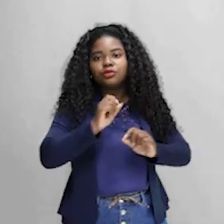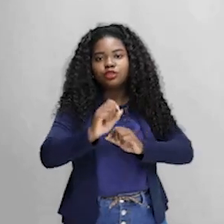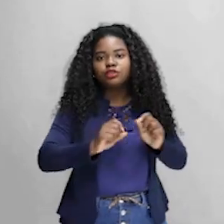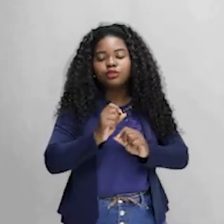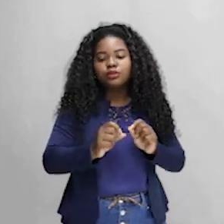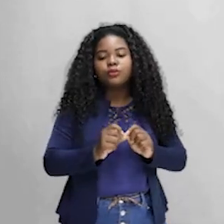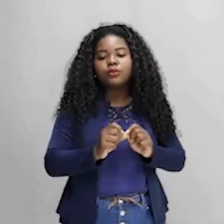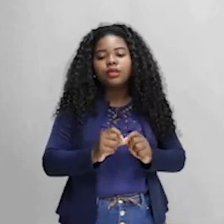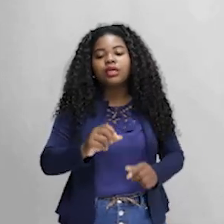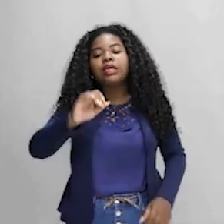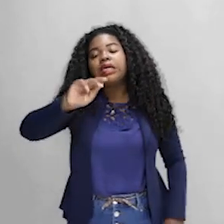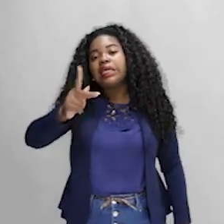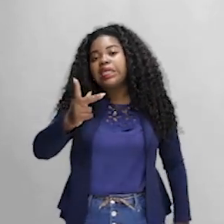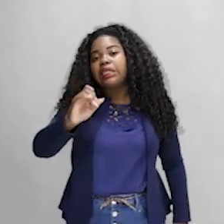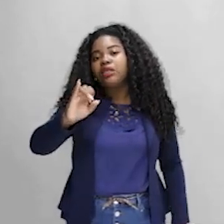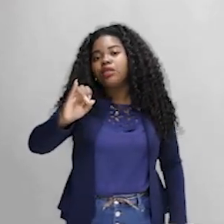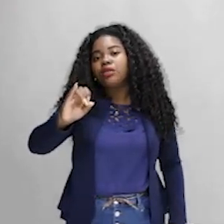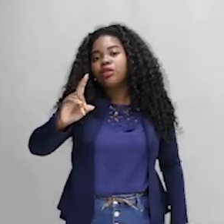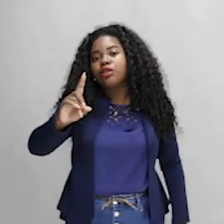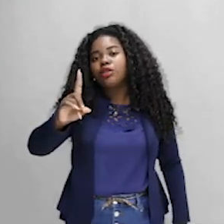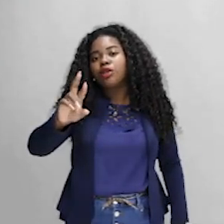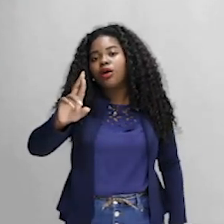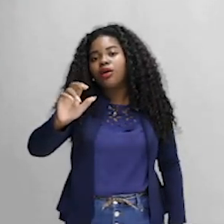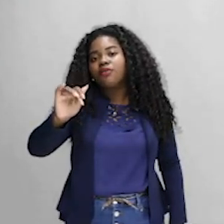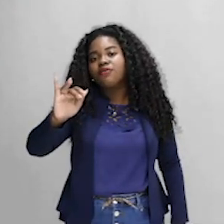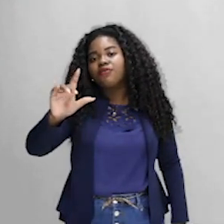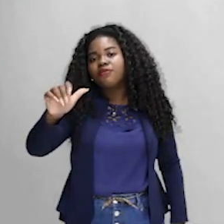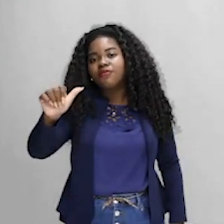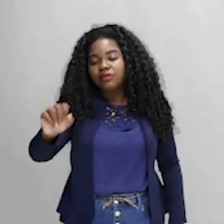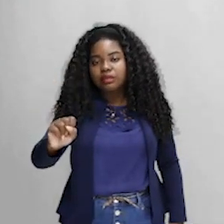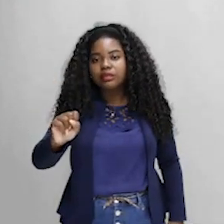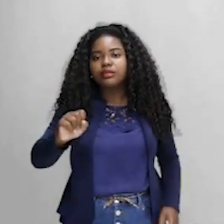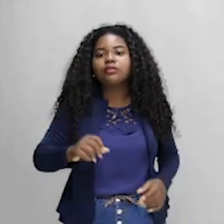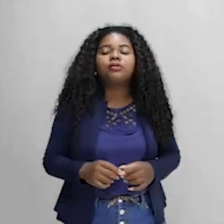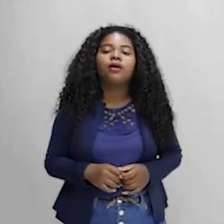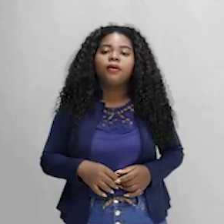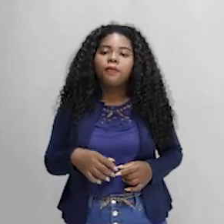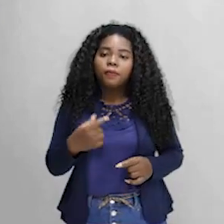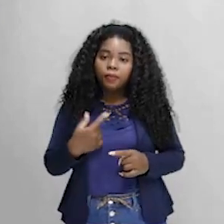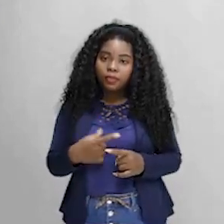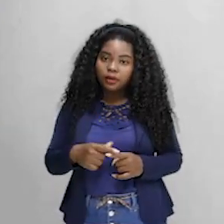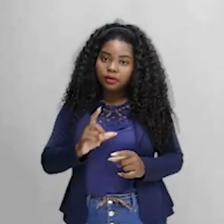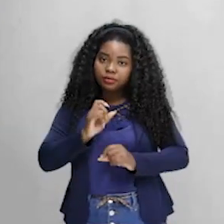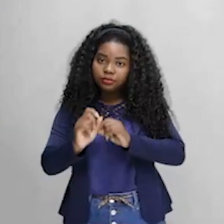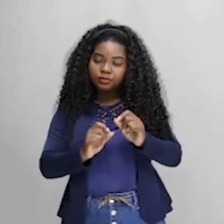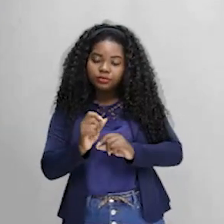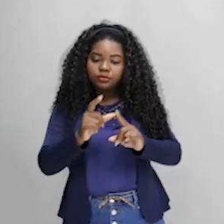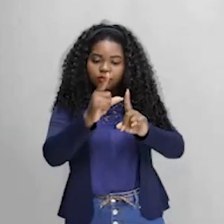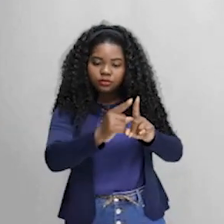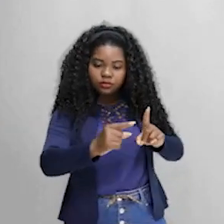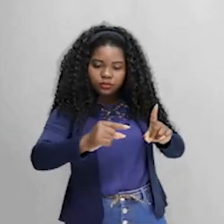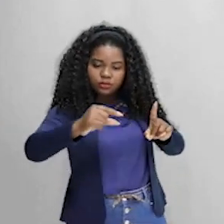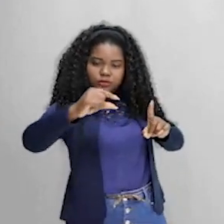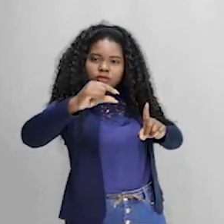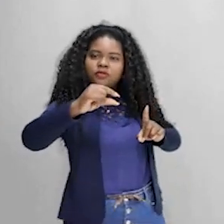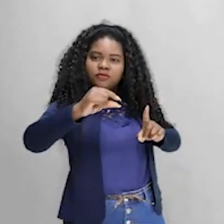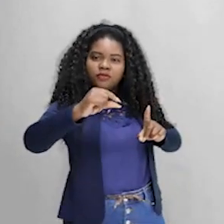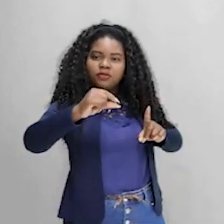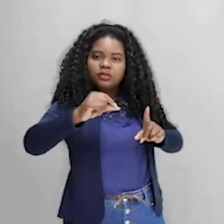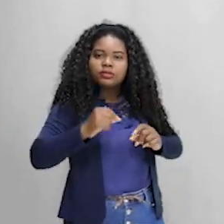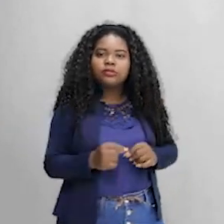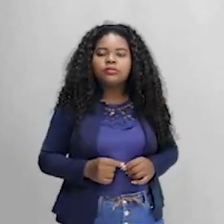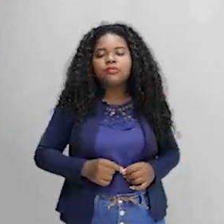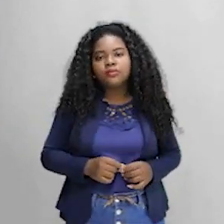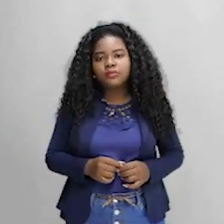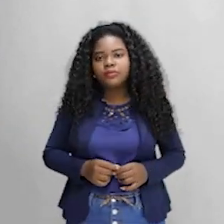latifoliadas hidrófilas. Por que, Marcos? Latifoliada porque vão ter aí folhas de grande porte e hidrófilas